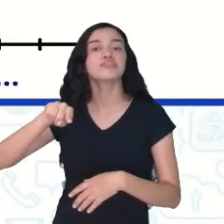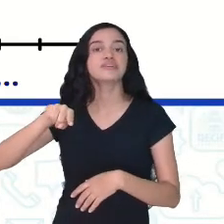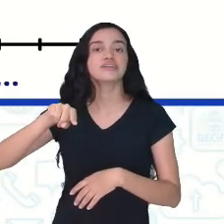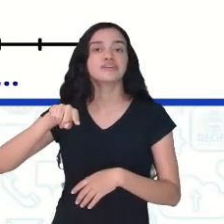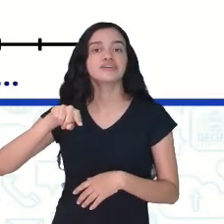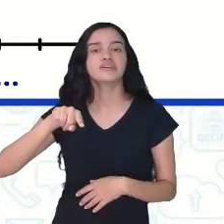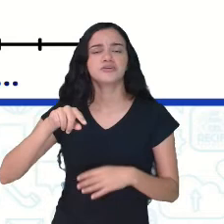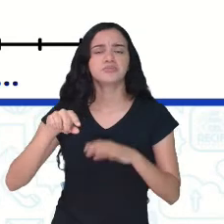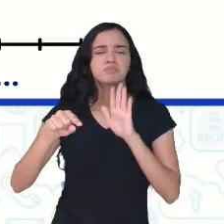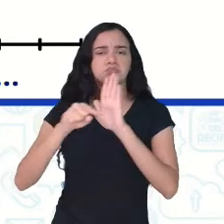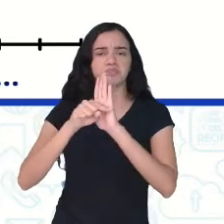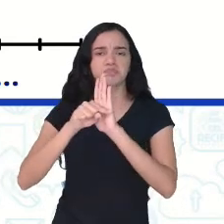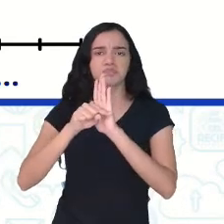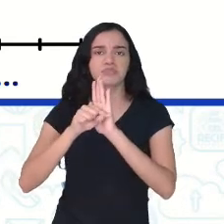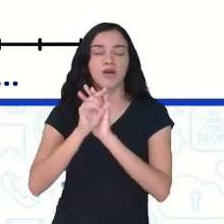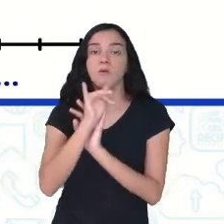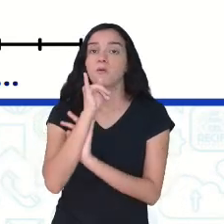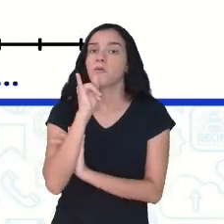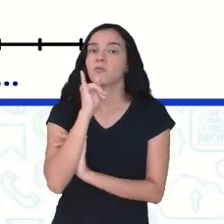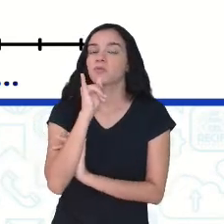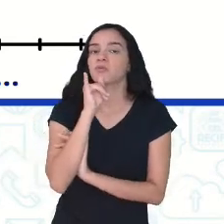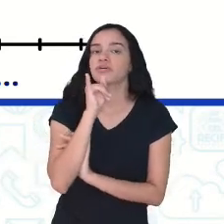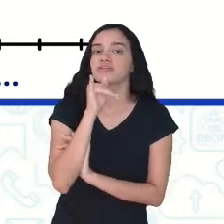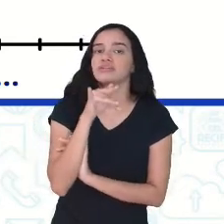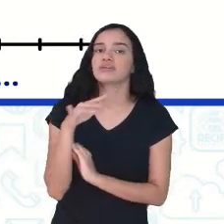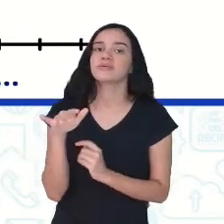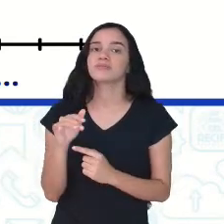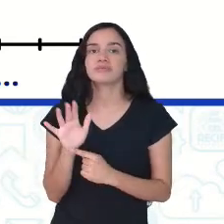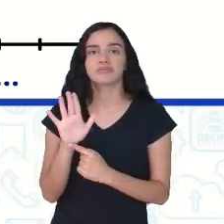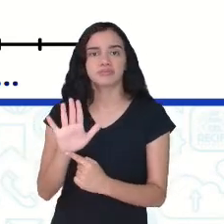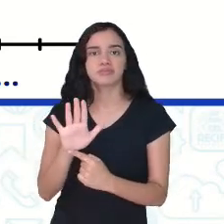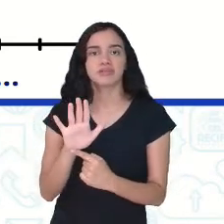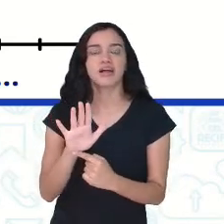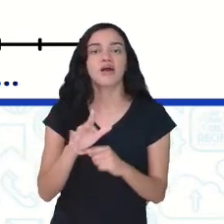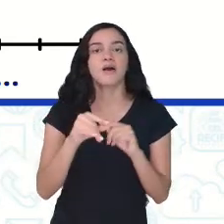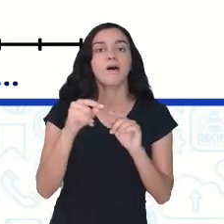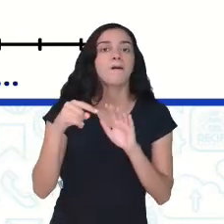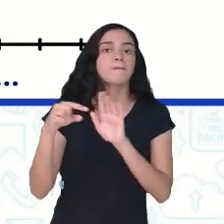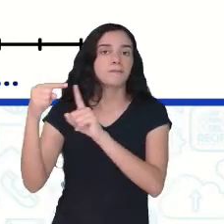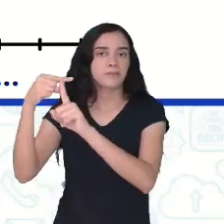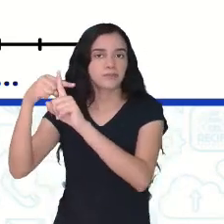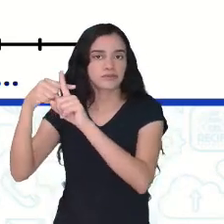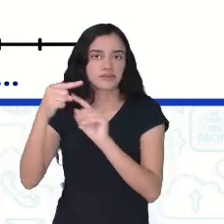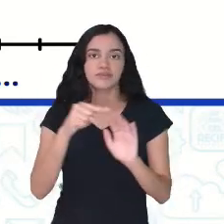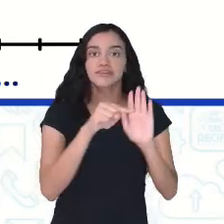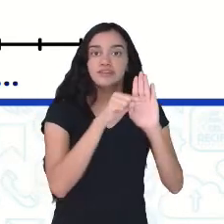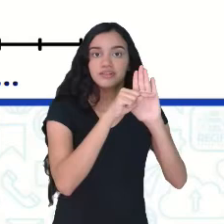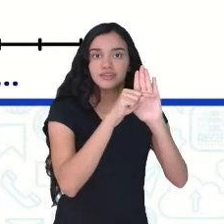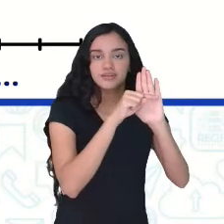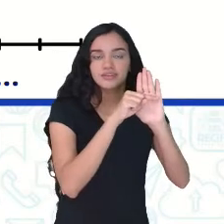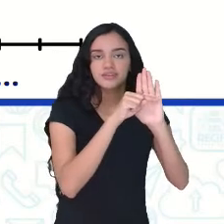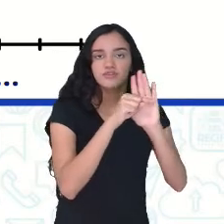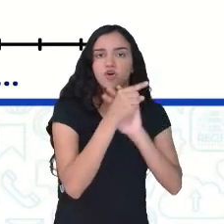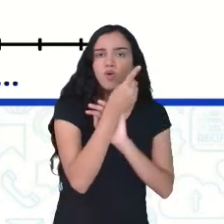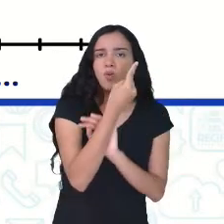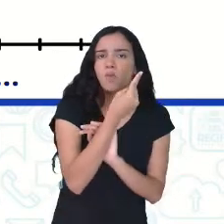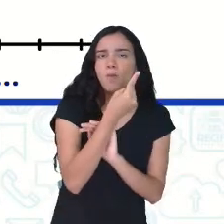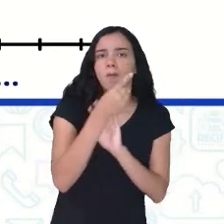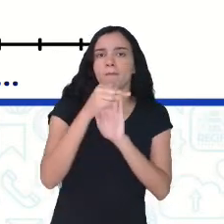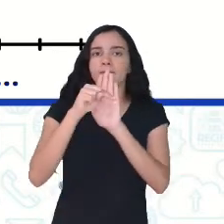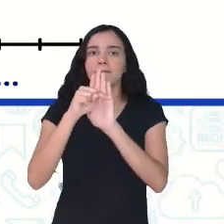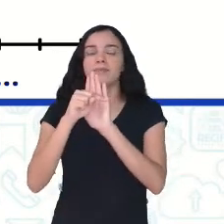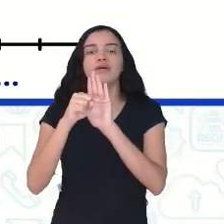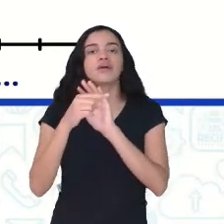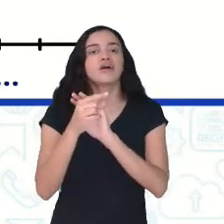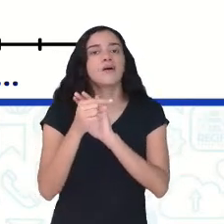subtração, aqui o exemplo que ele trouxe tem um número positivo e um negativo. 1 menos 8.